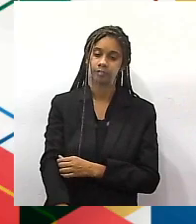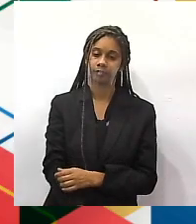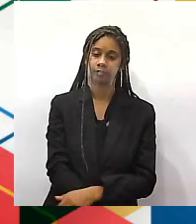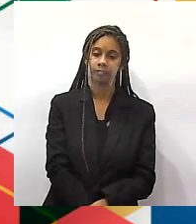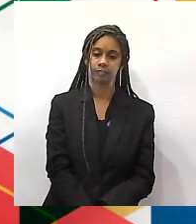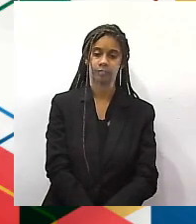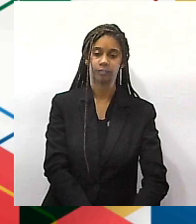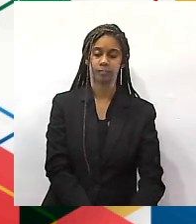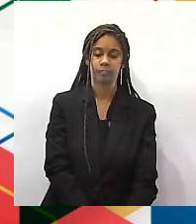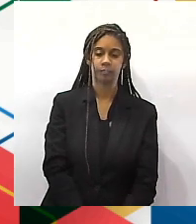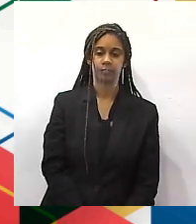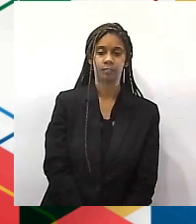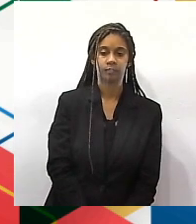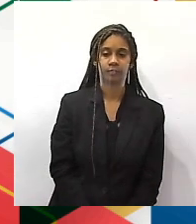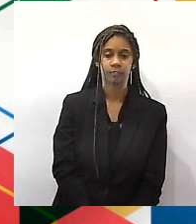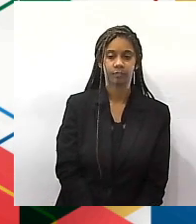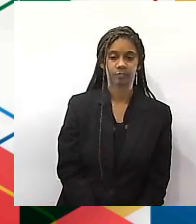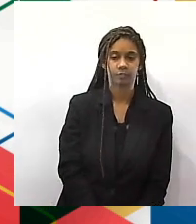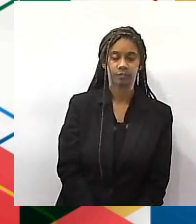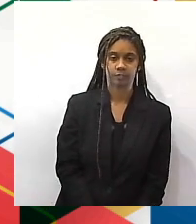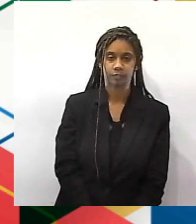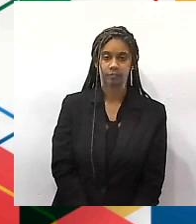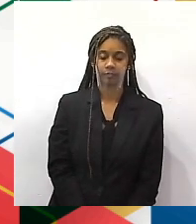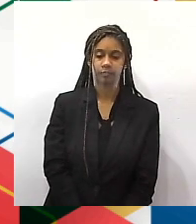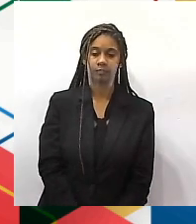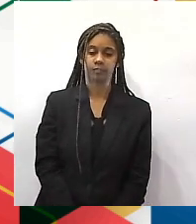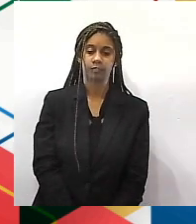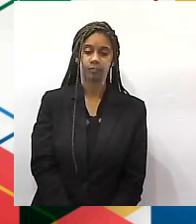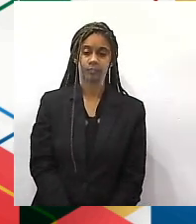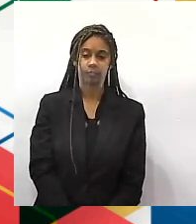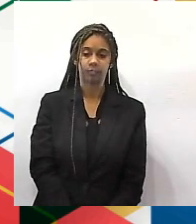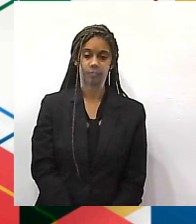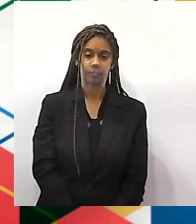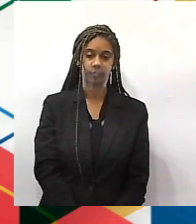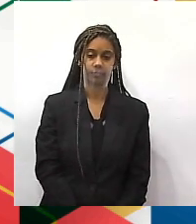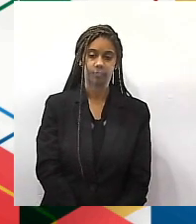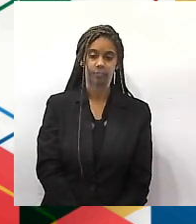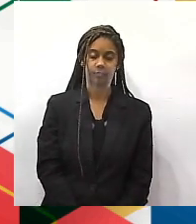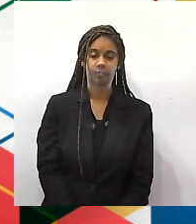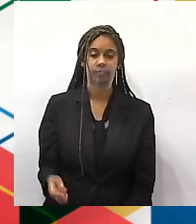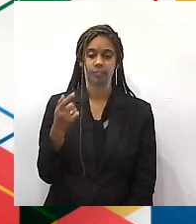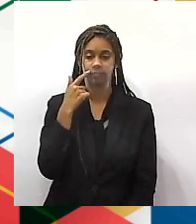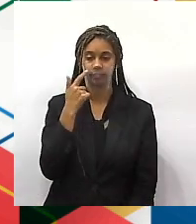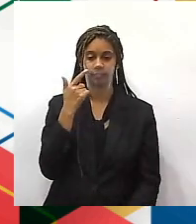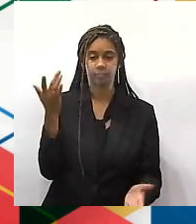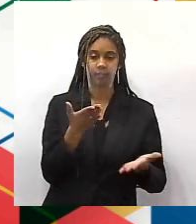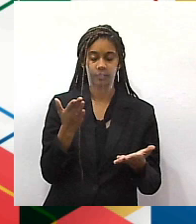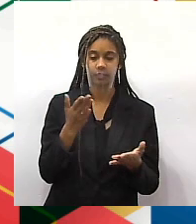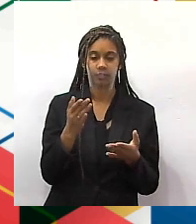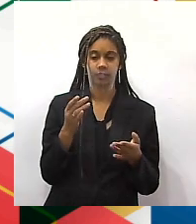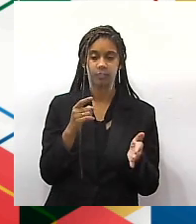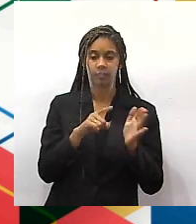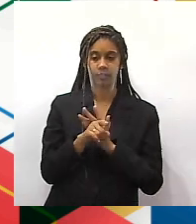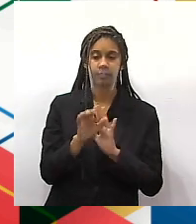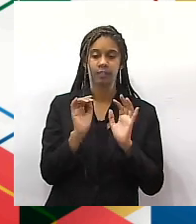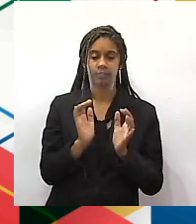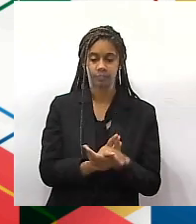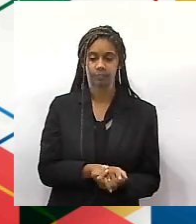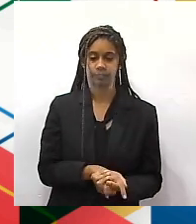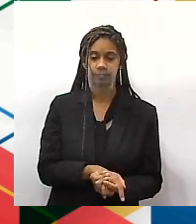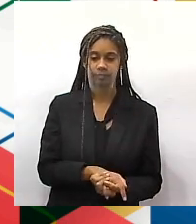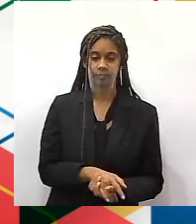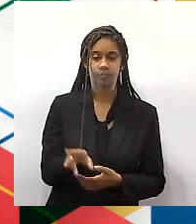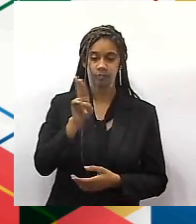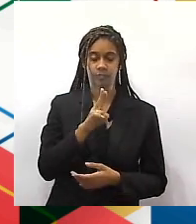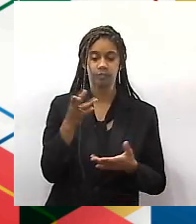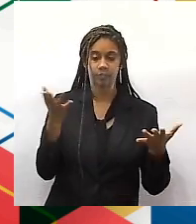essa questão aqui. Deixa eu adiantar aqui para vocês, para a gente pegar uma questãozinha aqui. Pronto. Vamos aplicar aqui